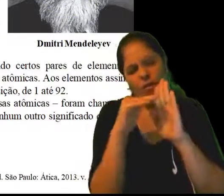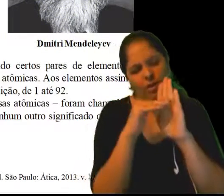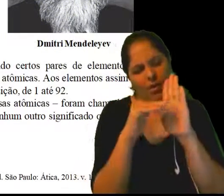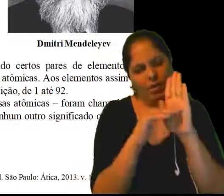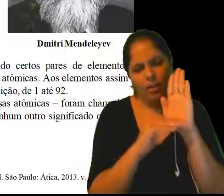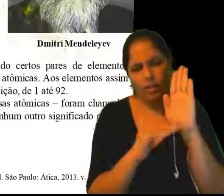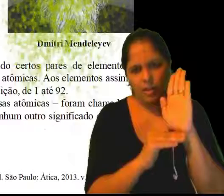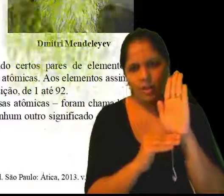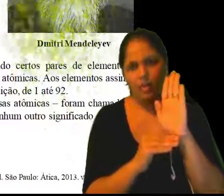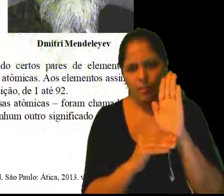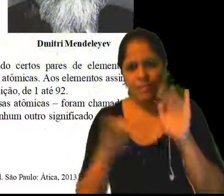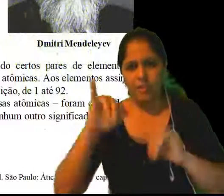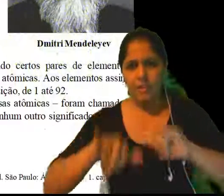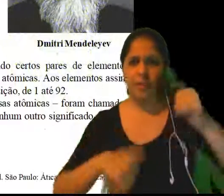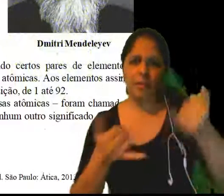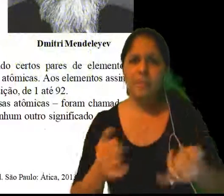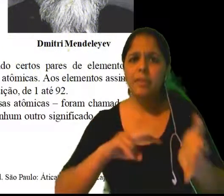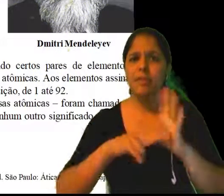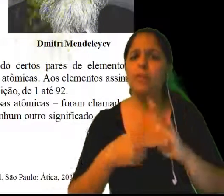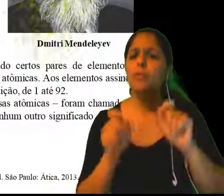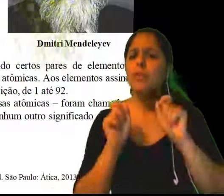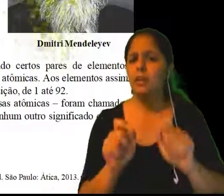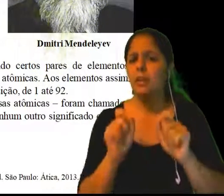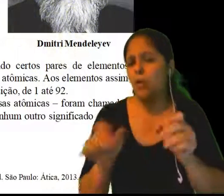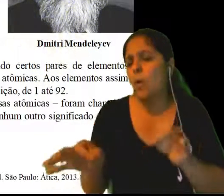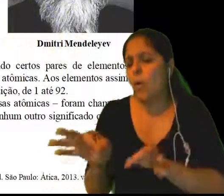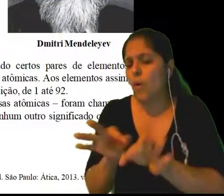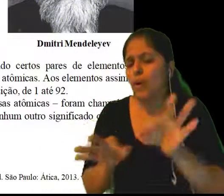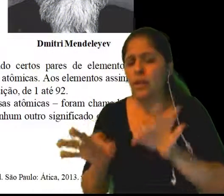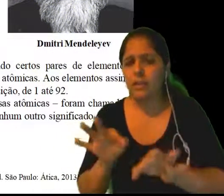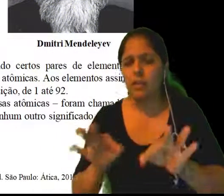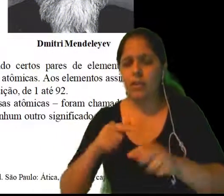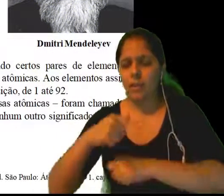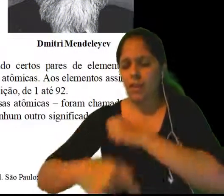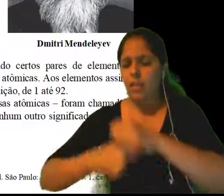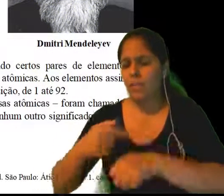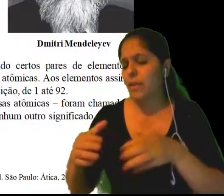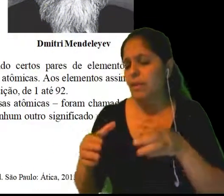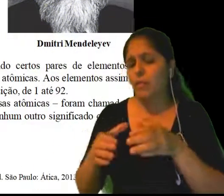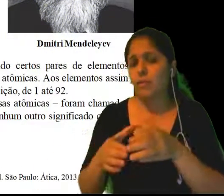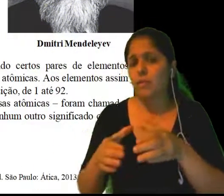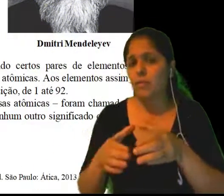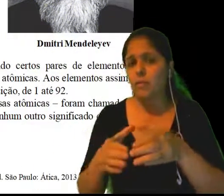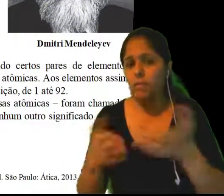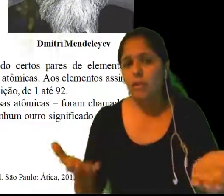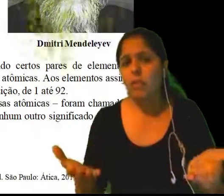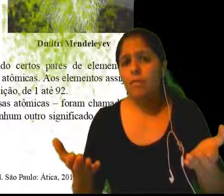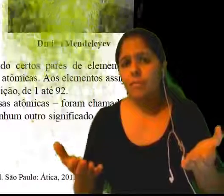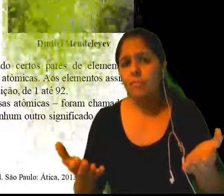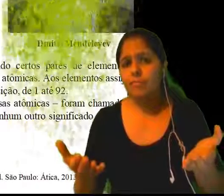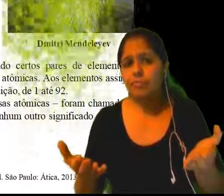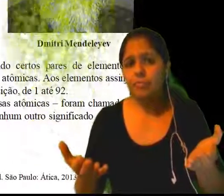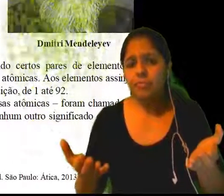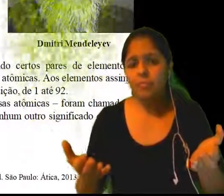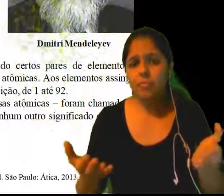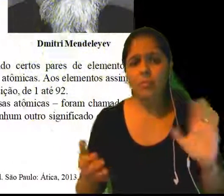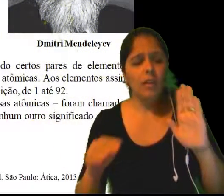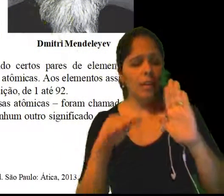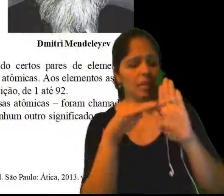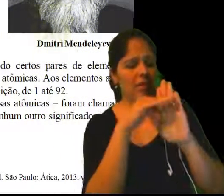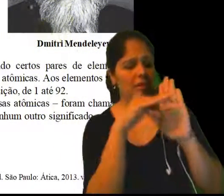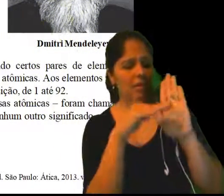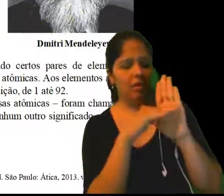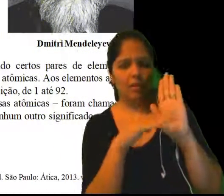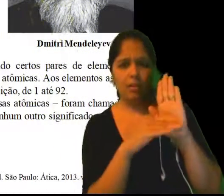regularidade dessas propriedades químicas, ou seja, ele organizou os elementos de uma forma periódica